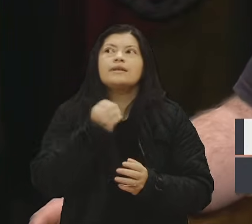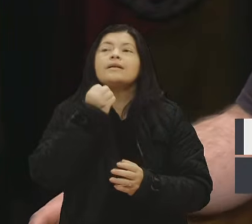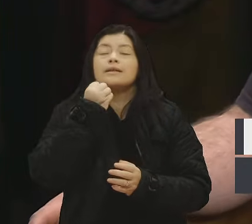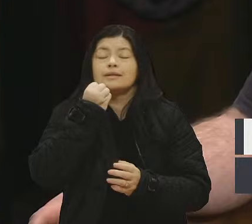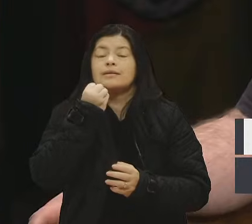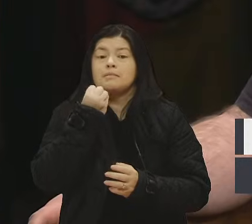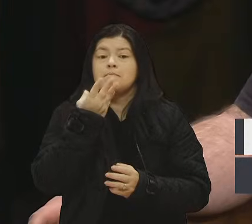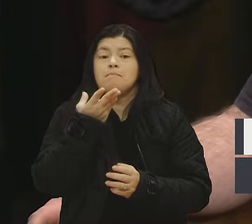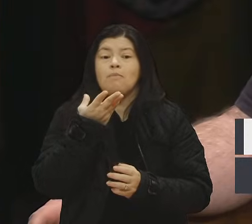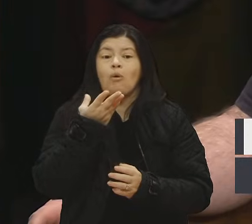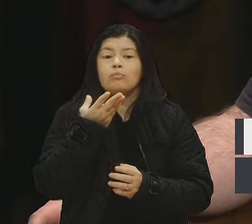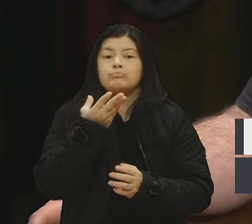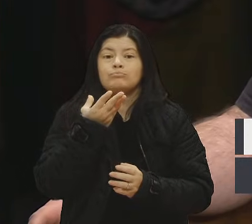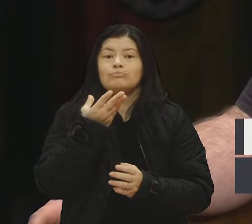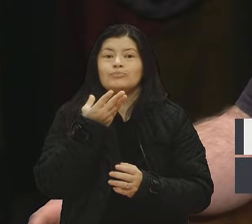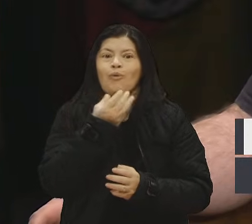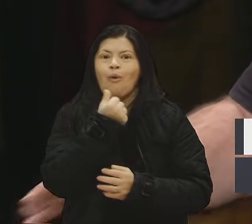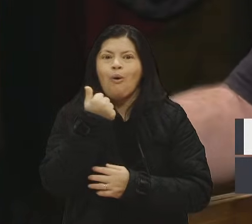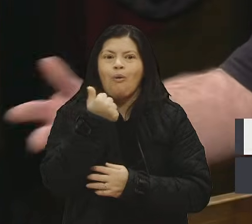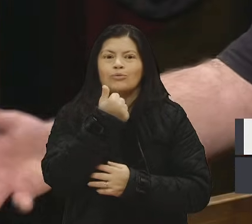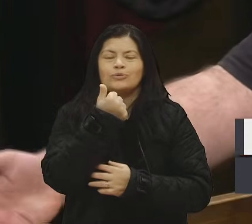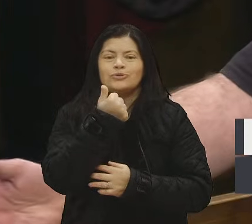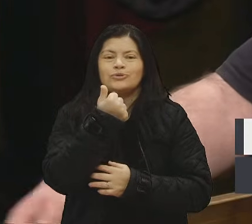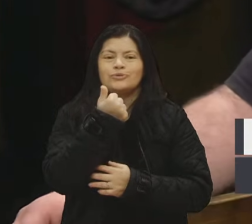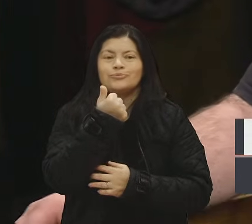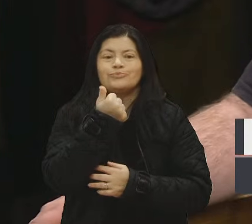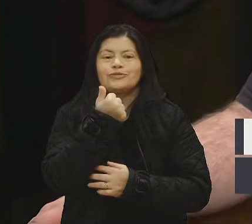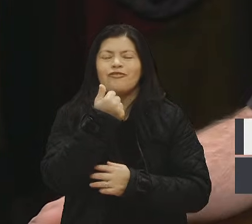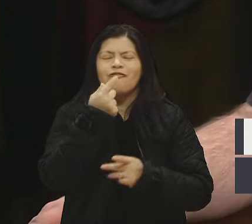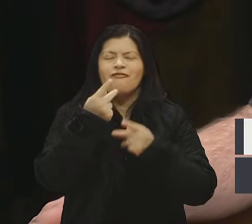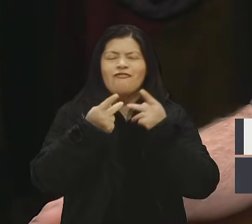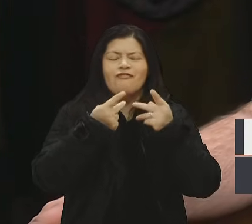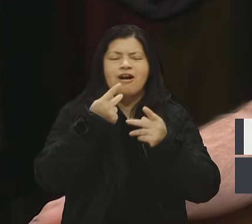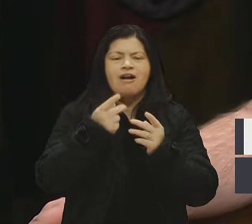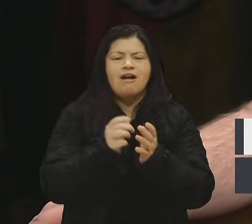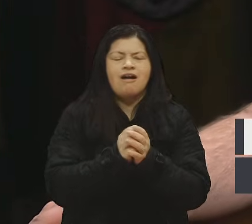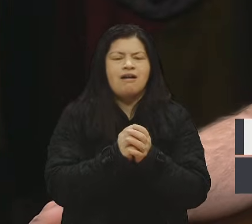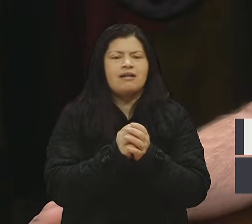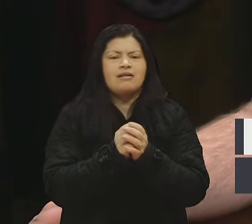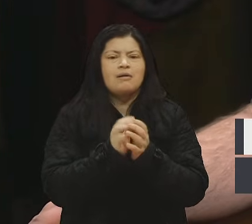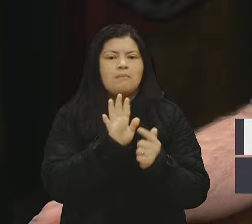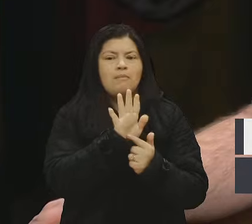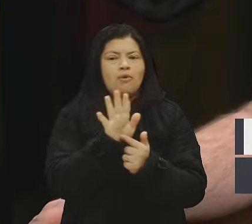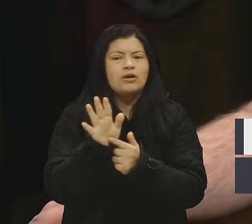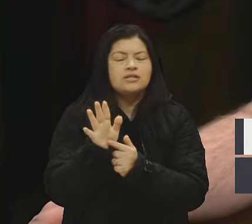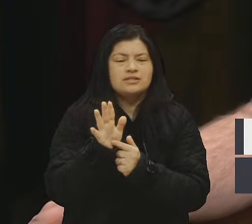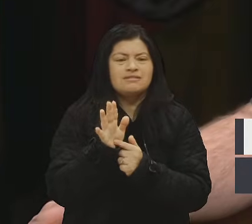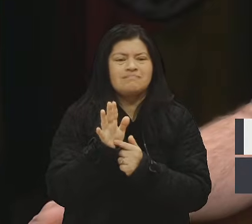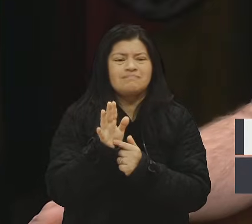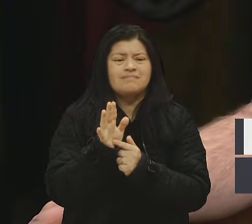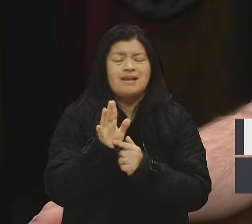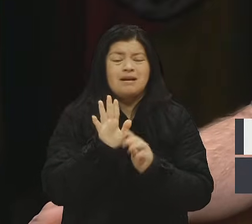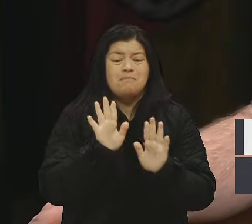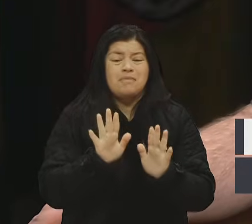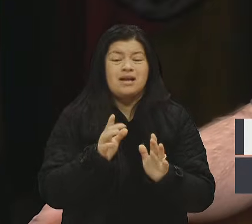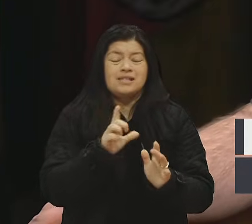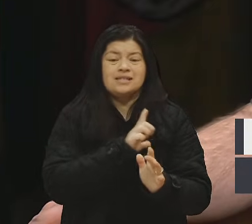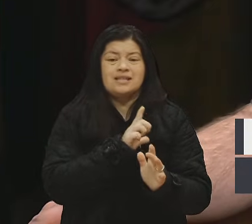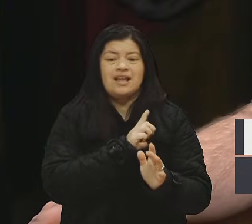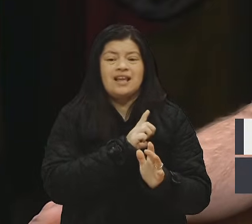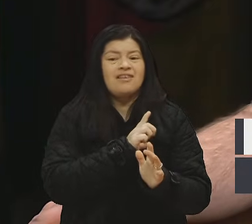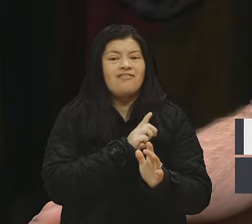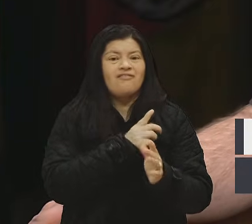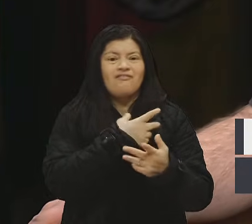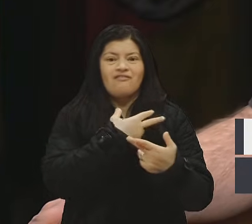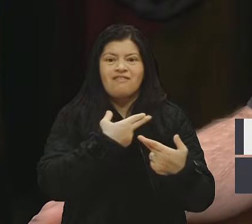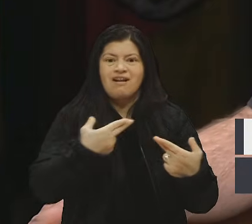está otimista, e na fala mostra esse otimismo. Tem vários furos nesse projeto mesmo. Eu